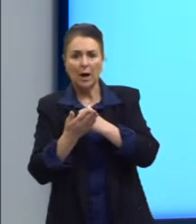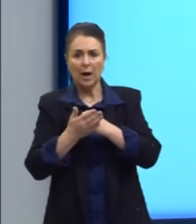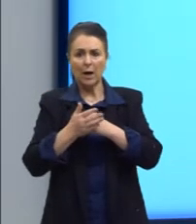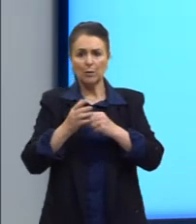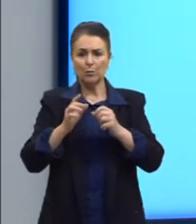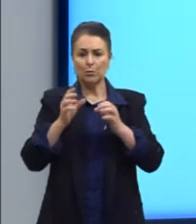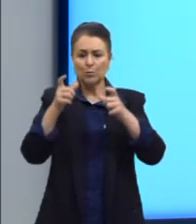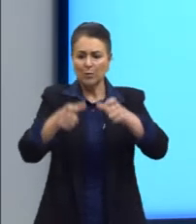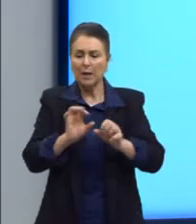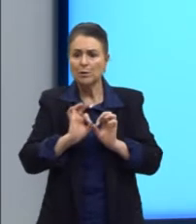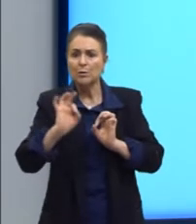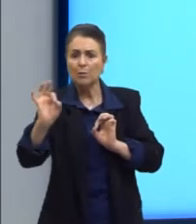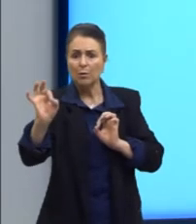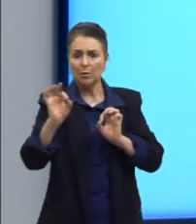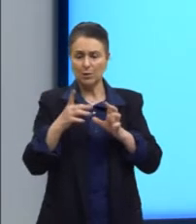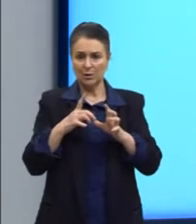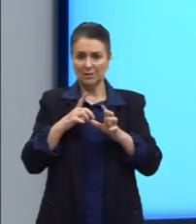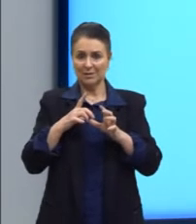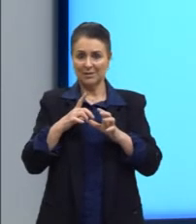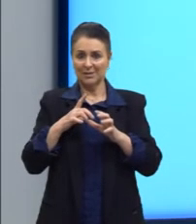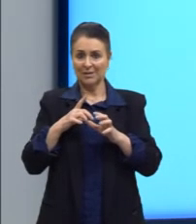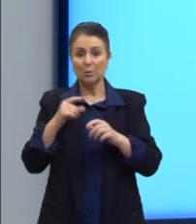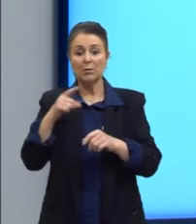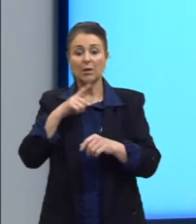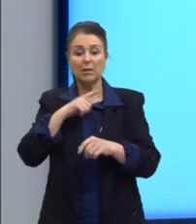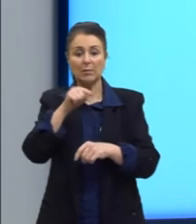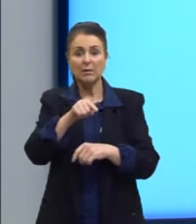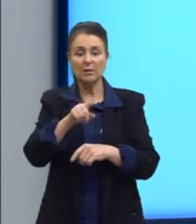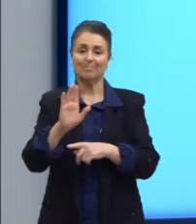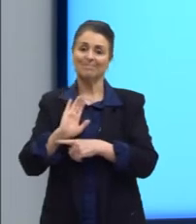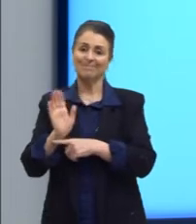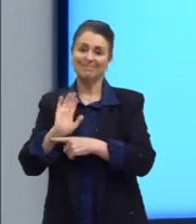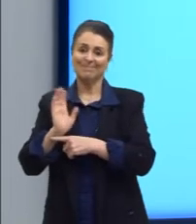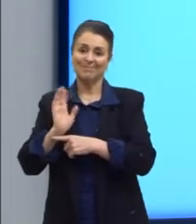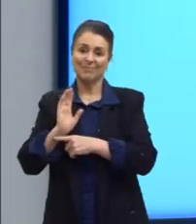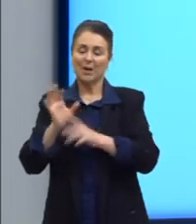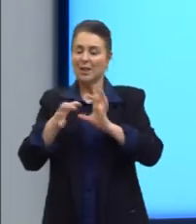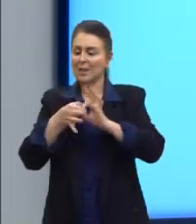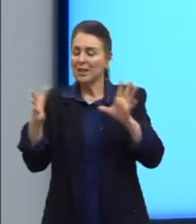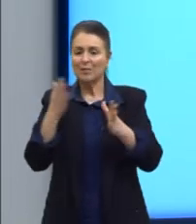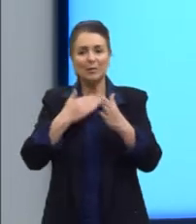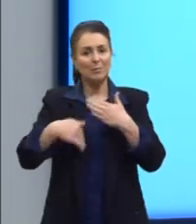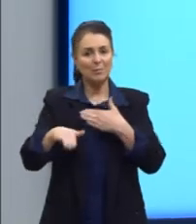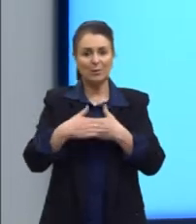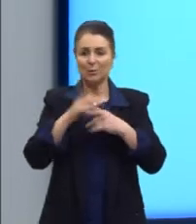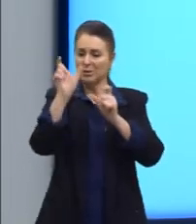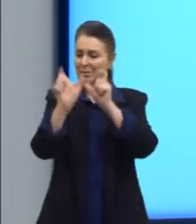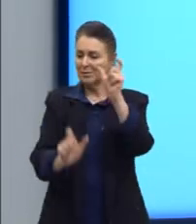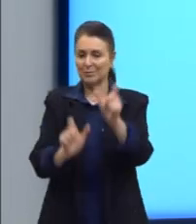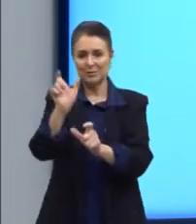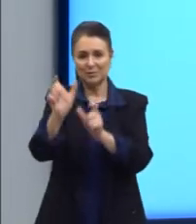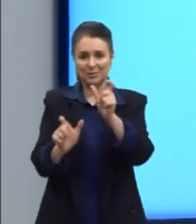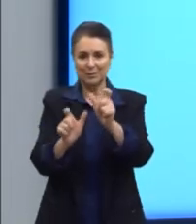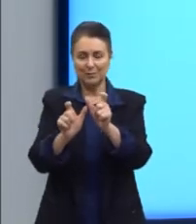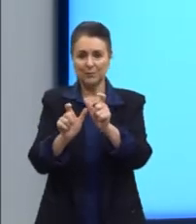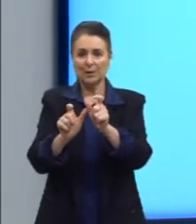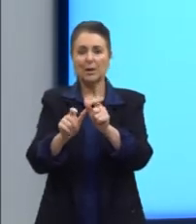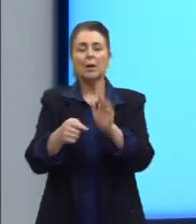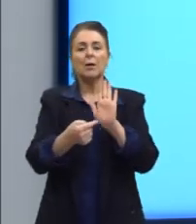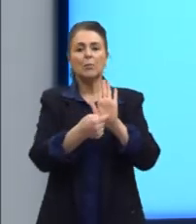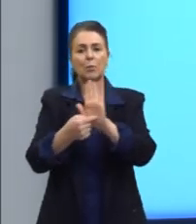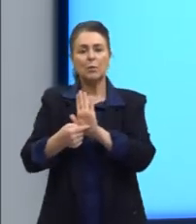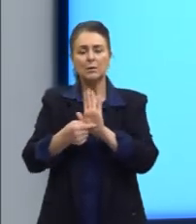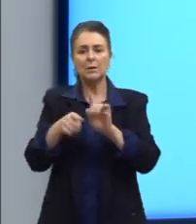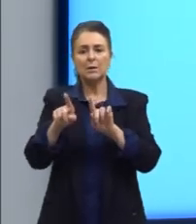regiões periféricas, a instalação cinematográfica ao ar livre, então, fazendo referência a essa informação que já foi dada, apresentarão